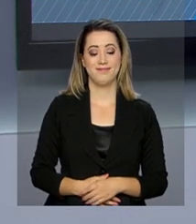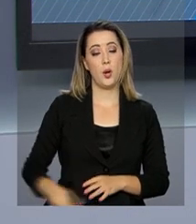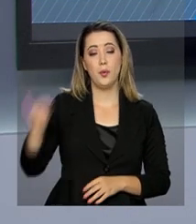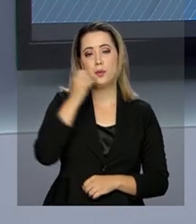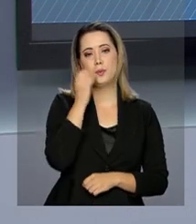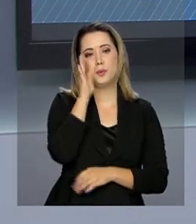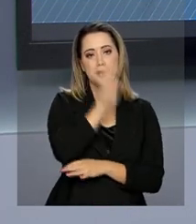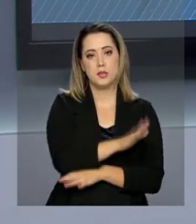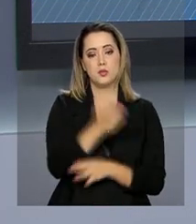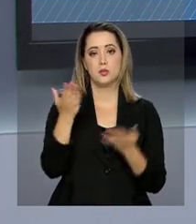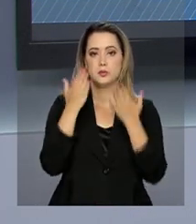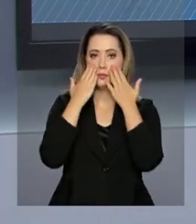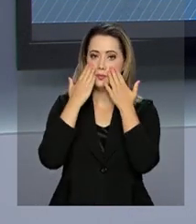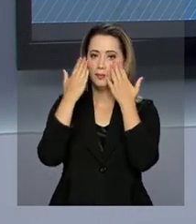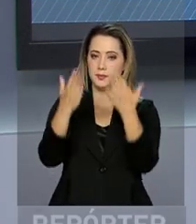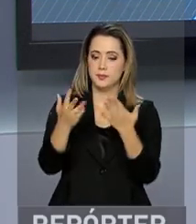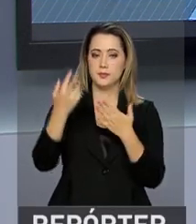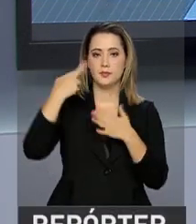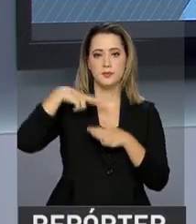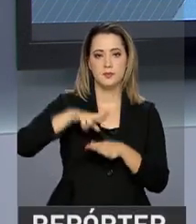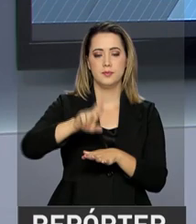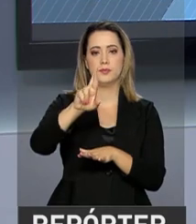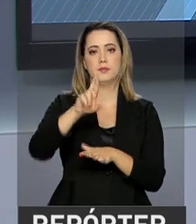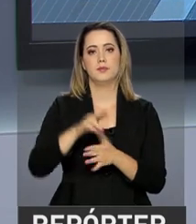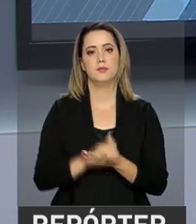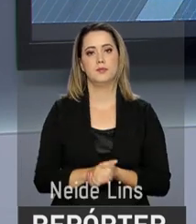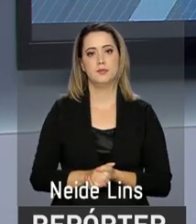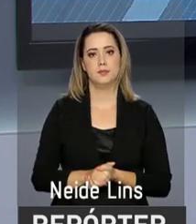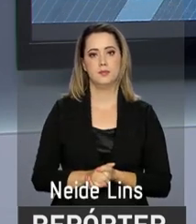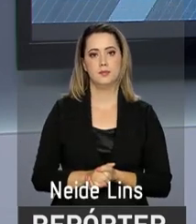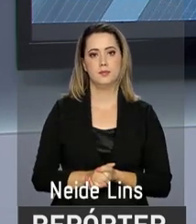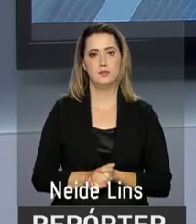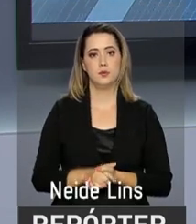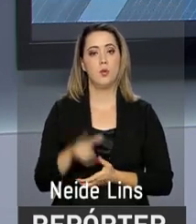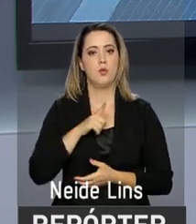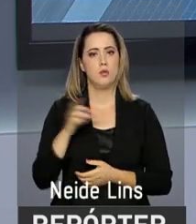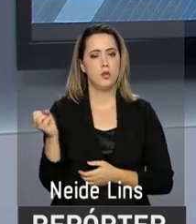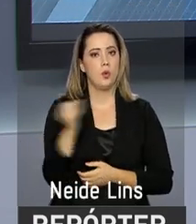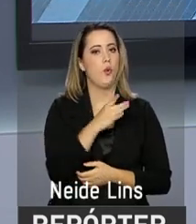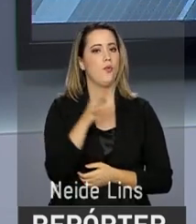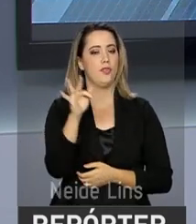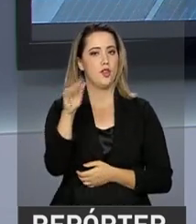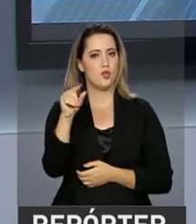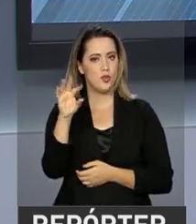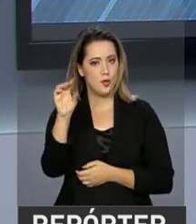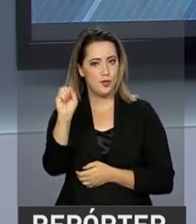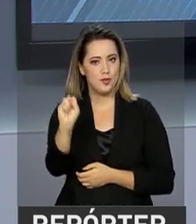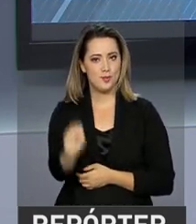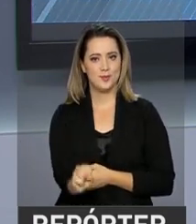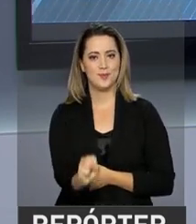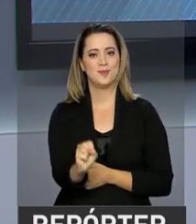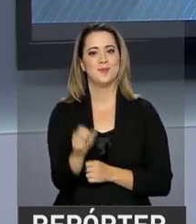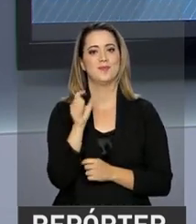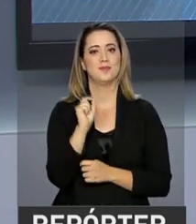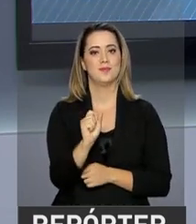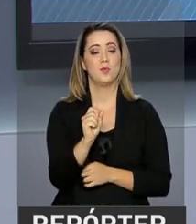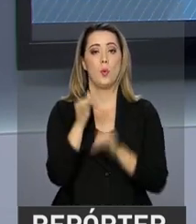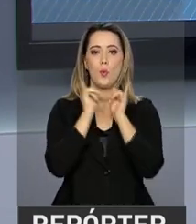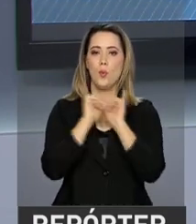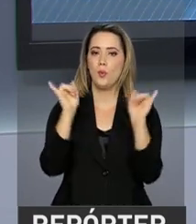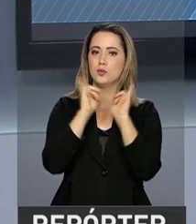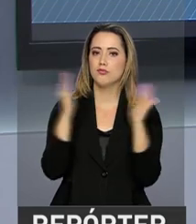Olá boa tarde começa agora mais uma edição do repórter NBR tem novidades no fundo de garantia do tempo de